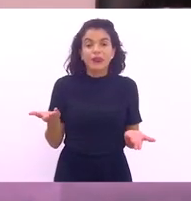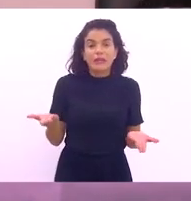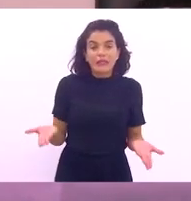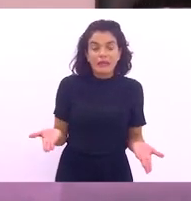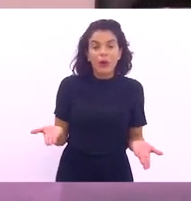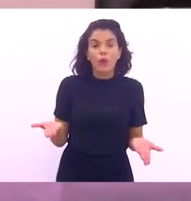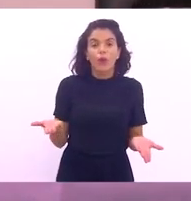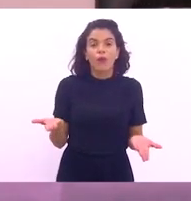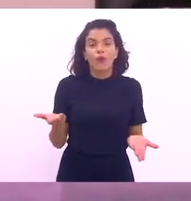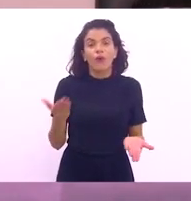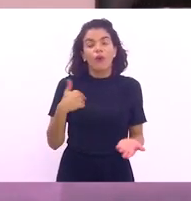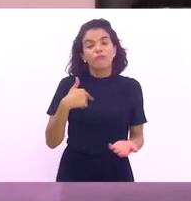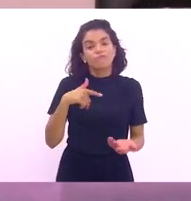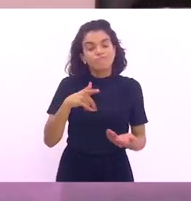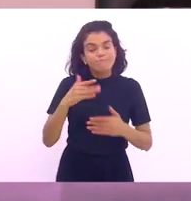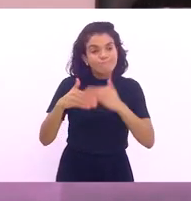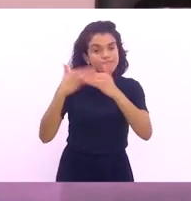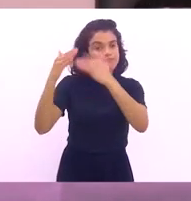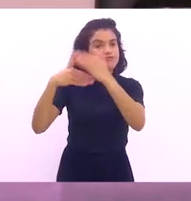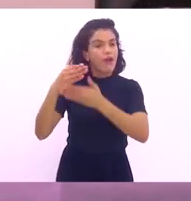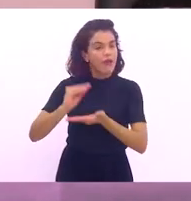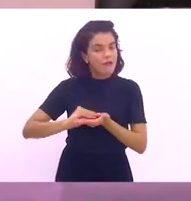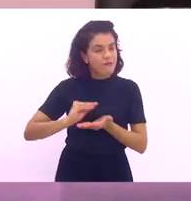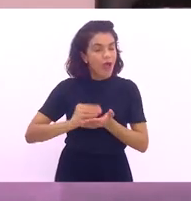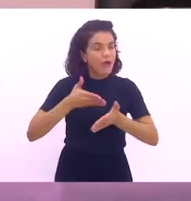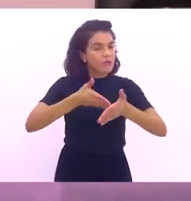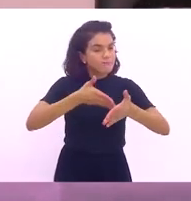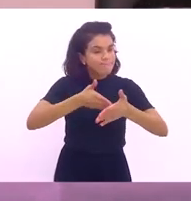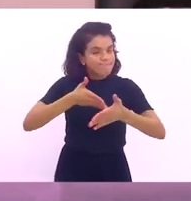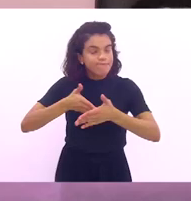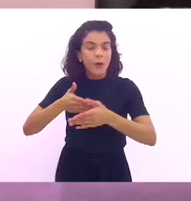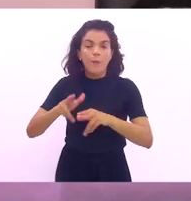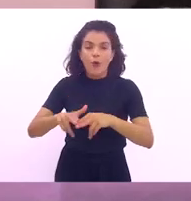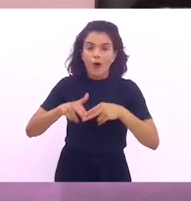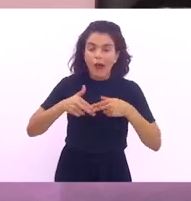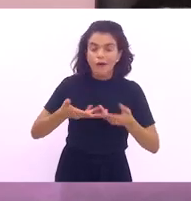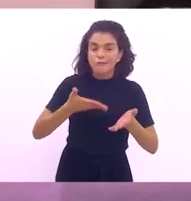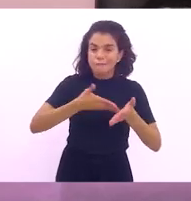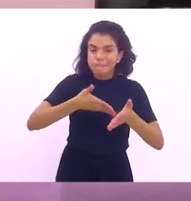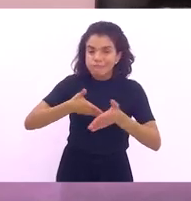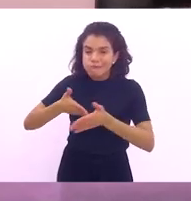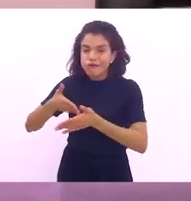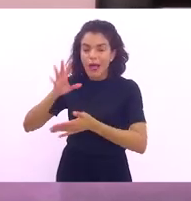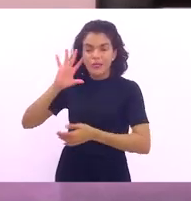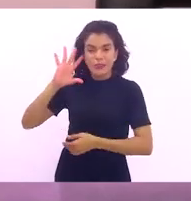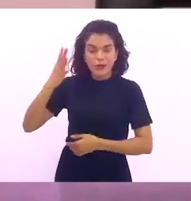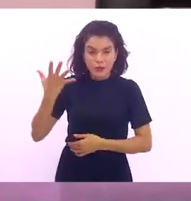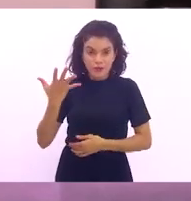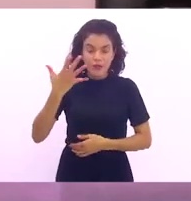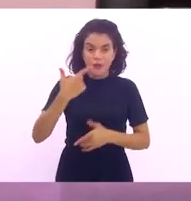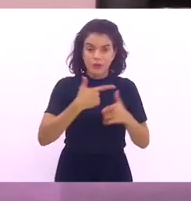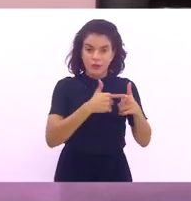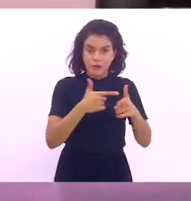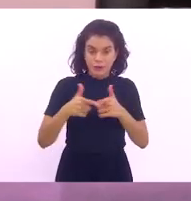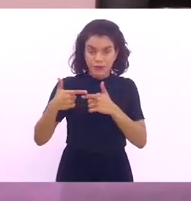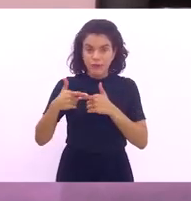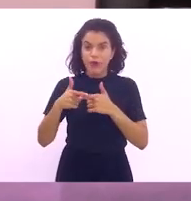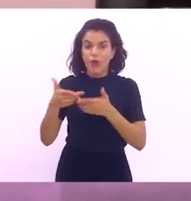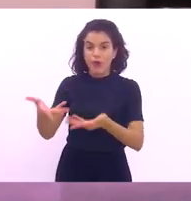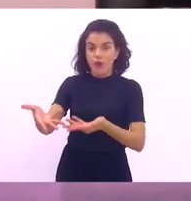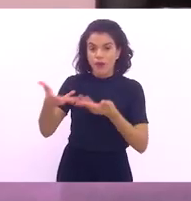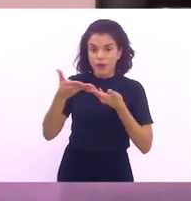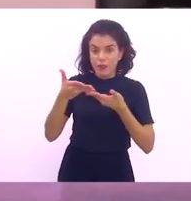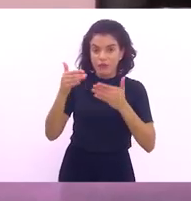avanços significativos ainda muitos entraves a serem solucionados nesse sentido te convidamos aqui